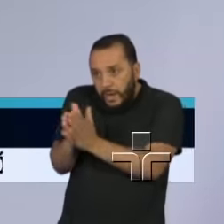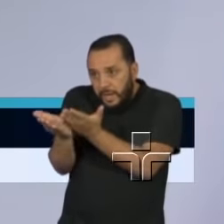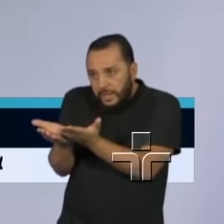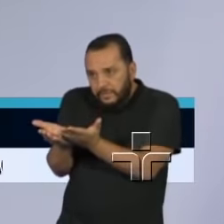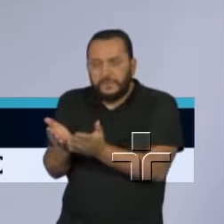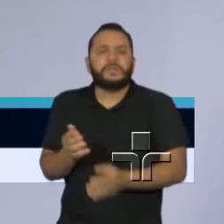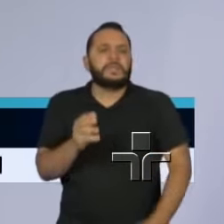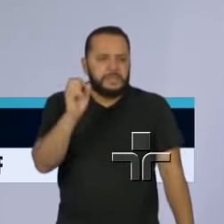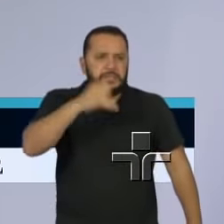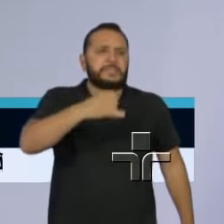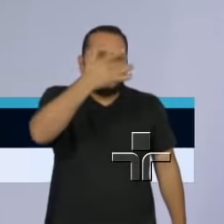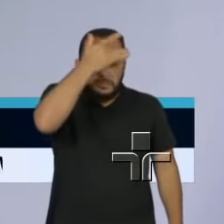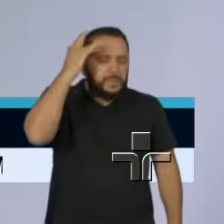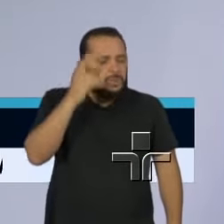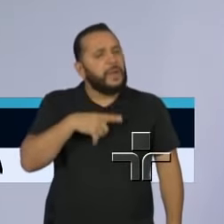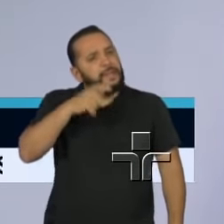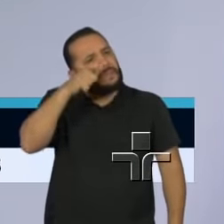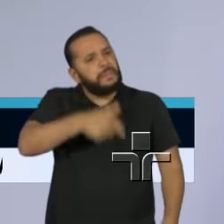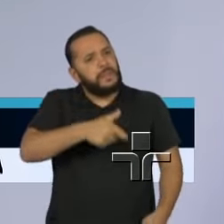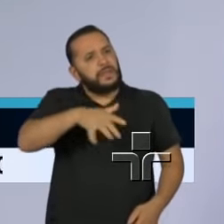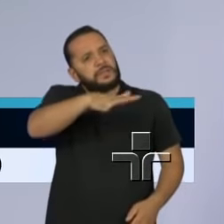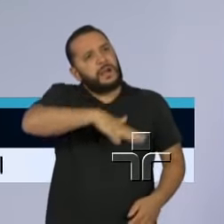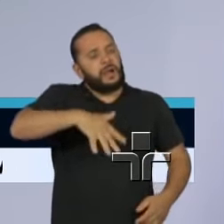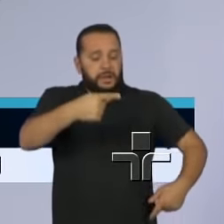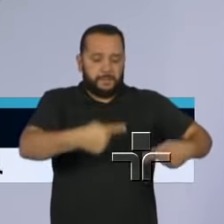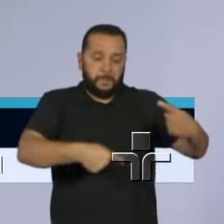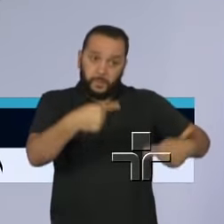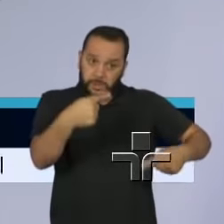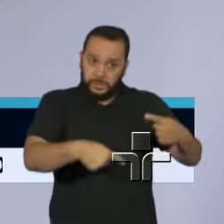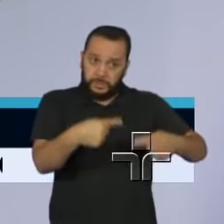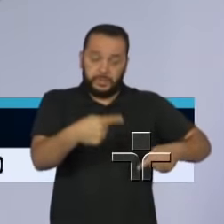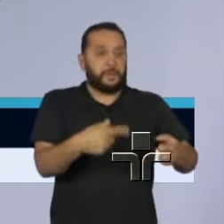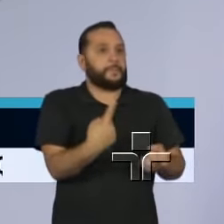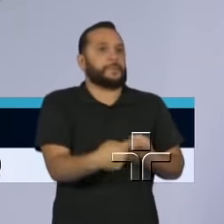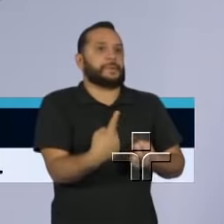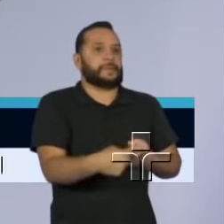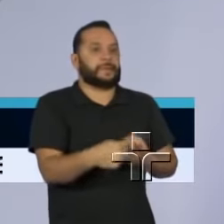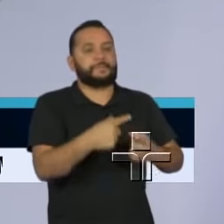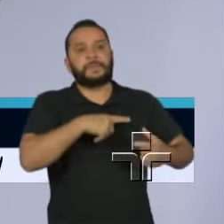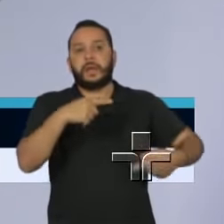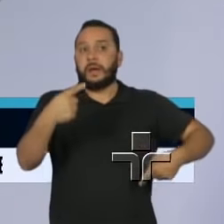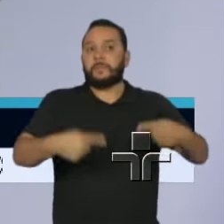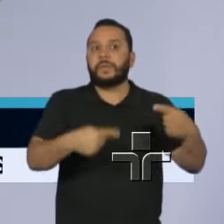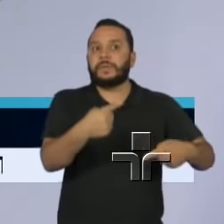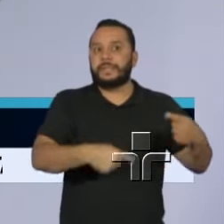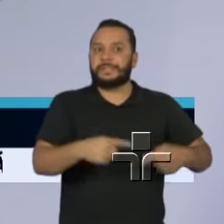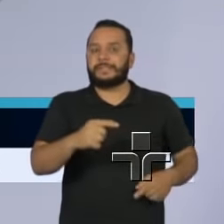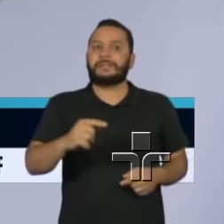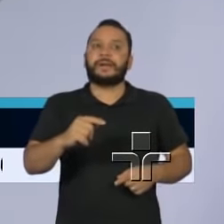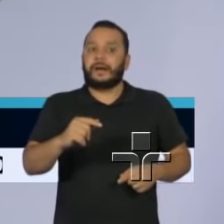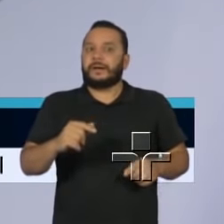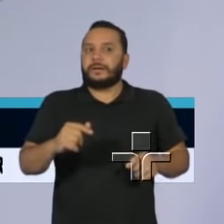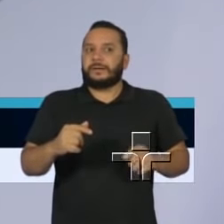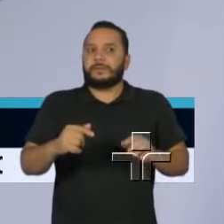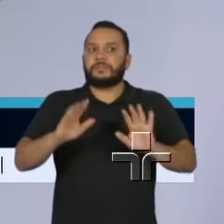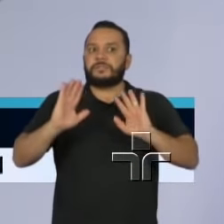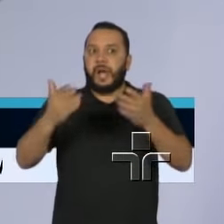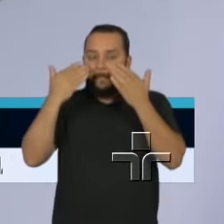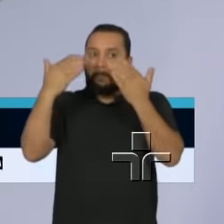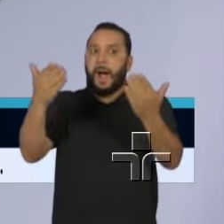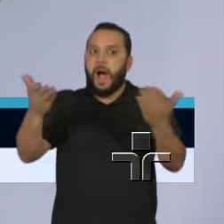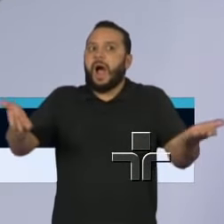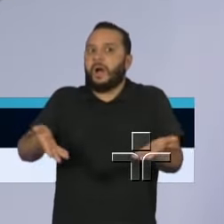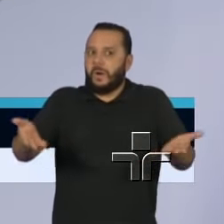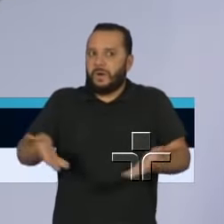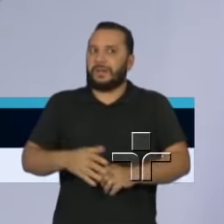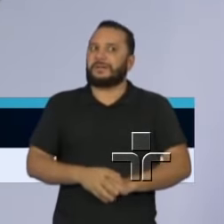o interesse pela política no momento em que a política ganhou uma dramaticidade que ela não tinha antes.